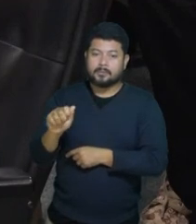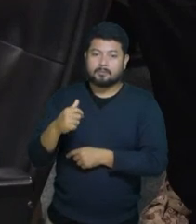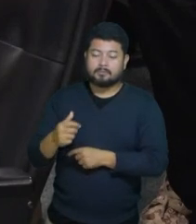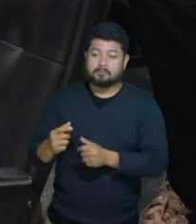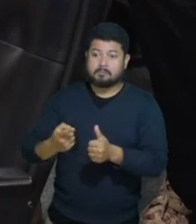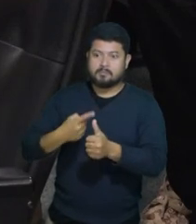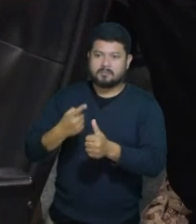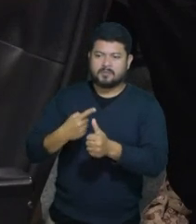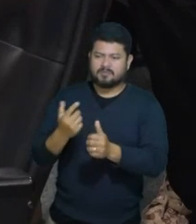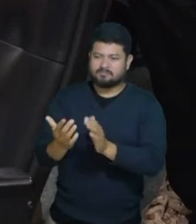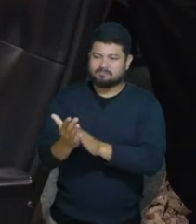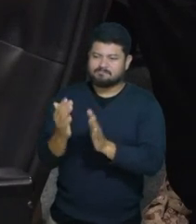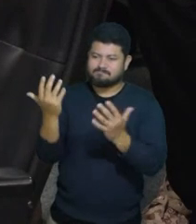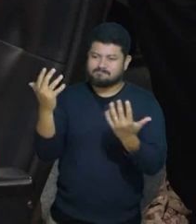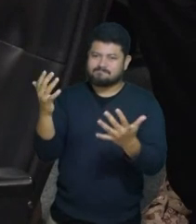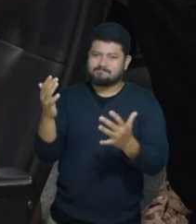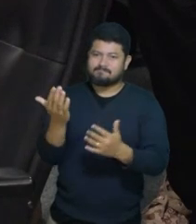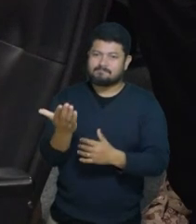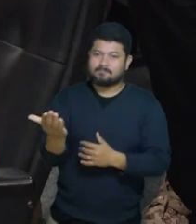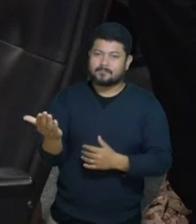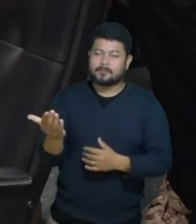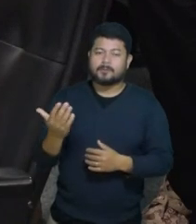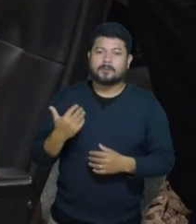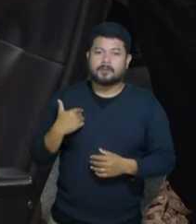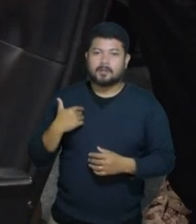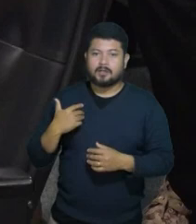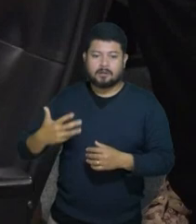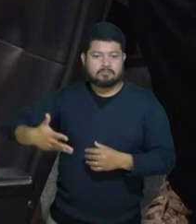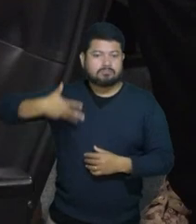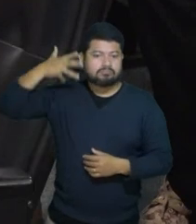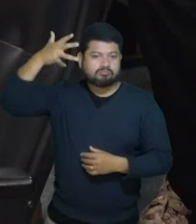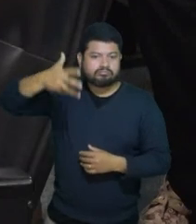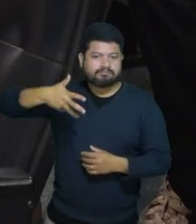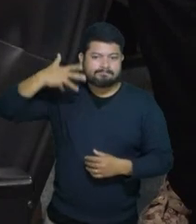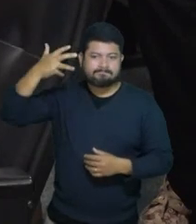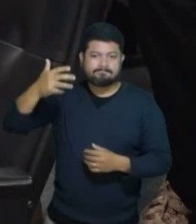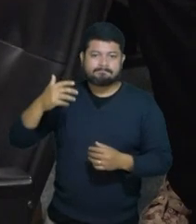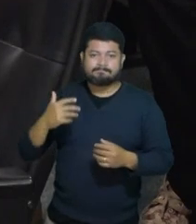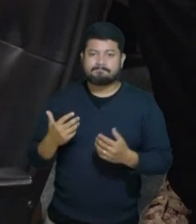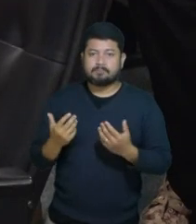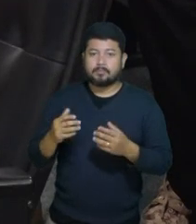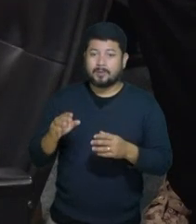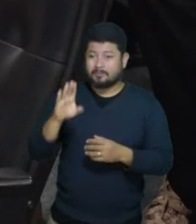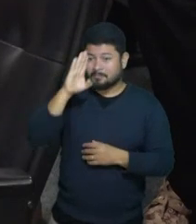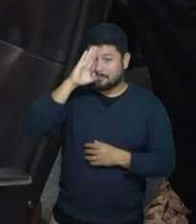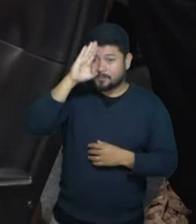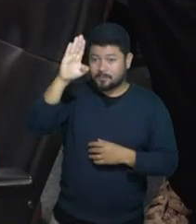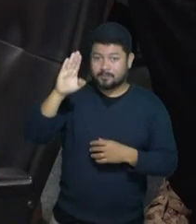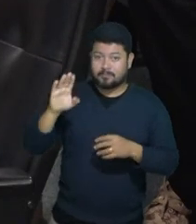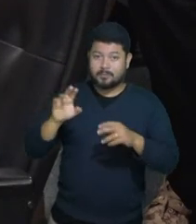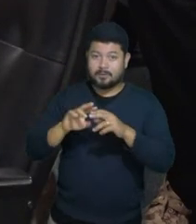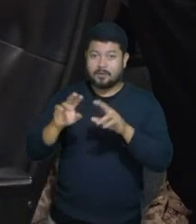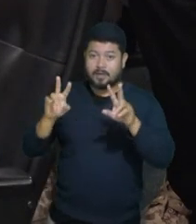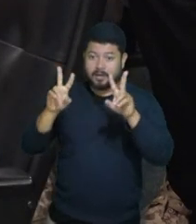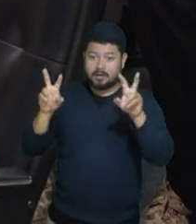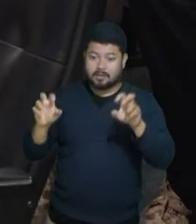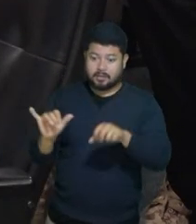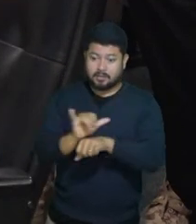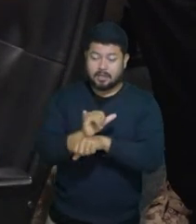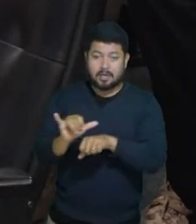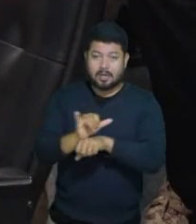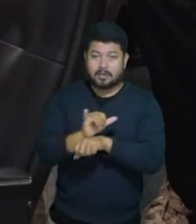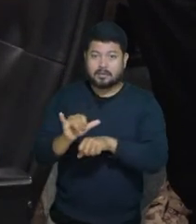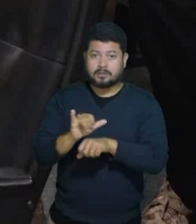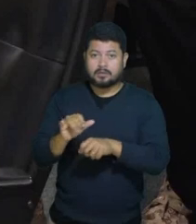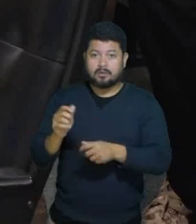te parabenizar, assim, pela apresentação, mas principalmente também por trazer essa estratégia de abordar pelo